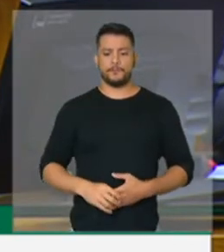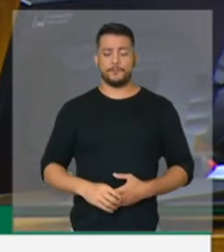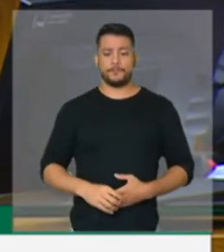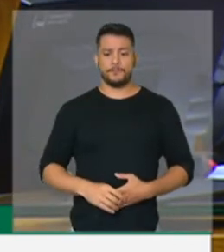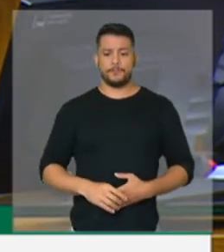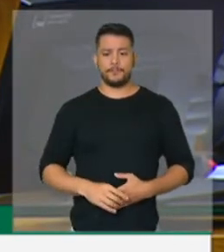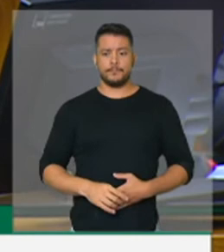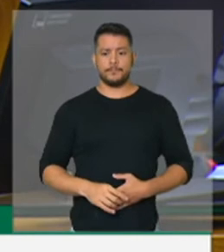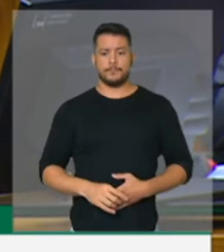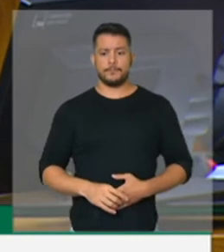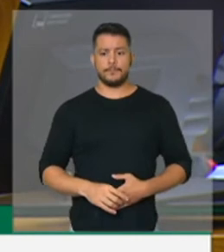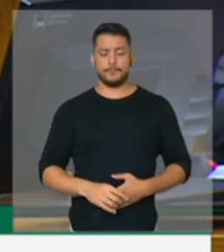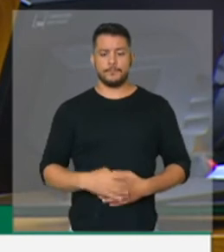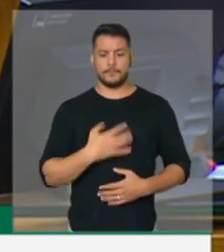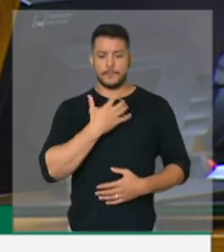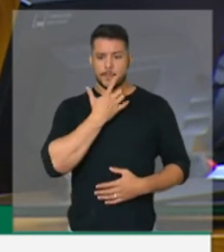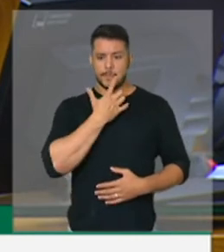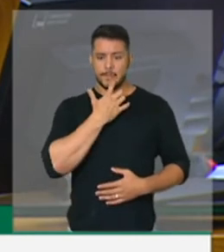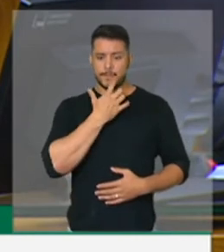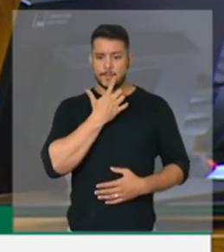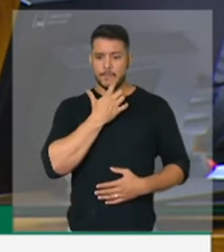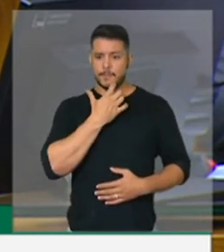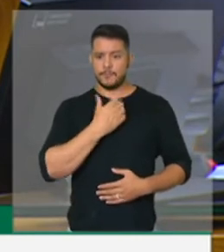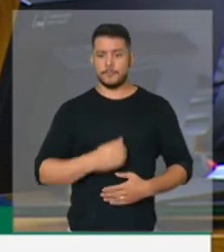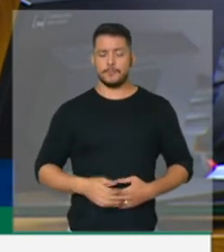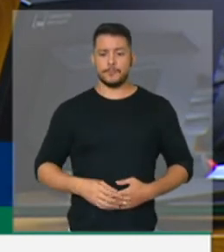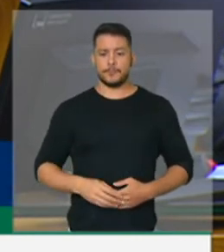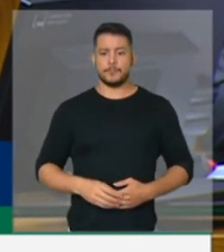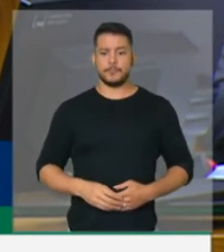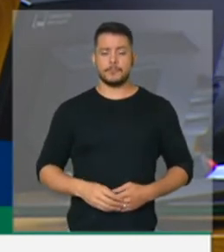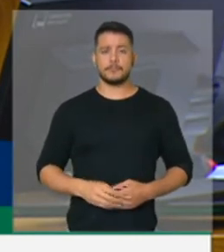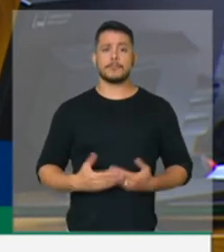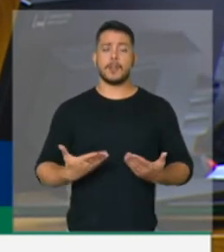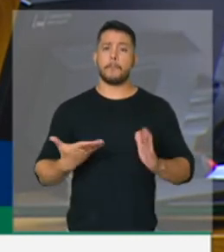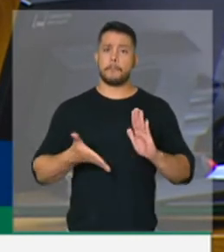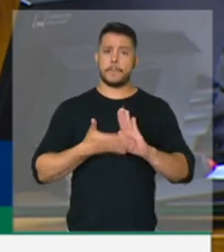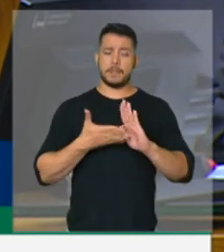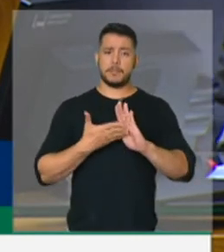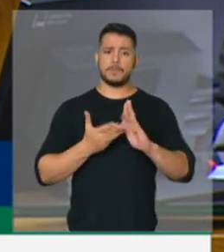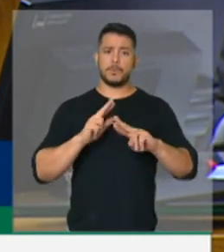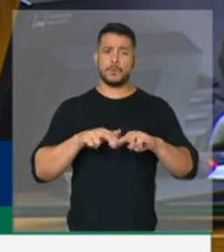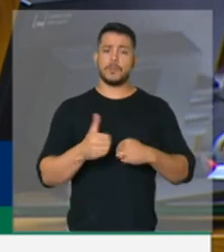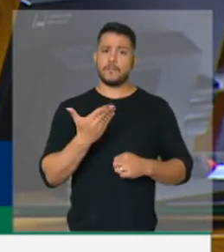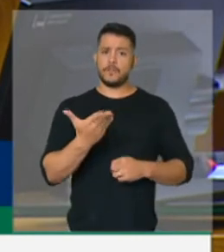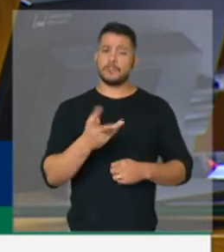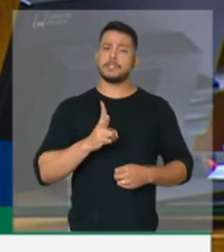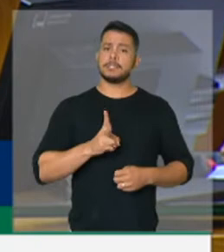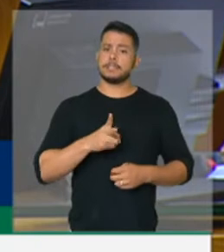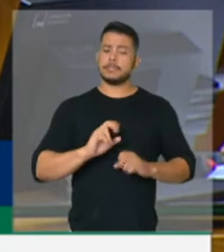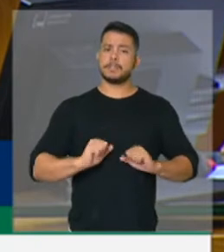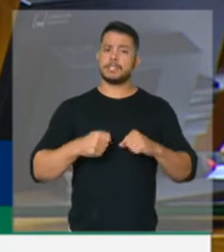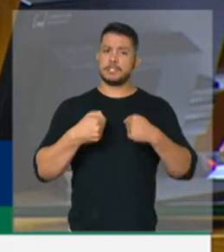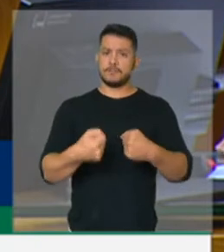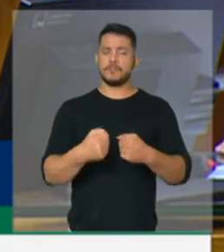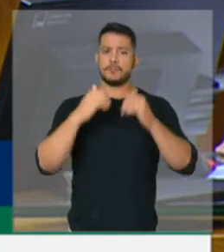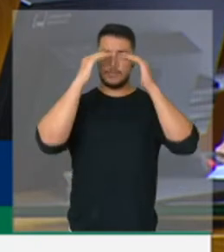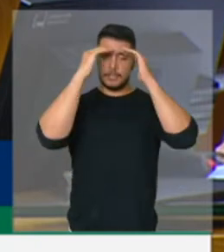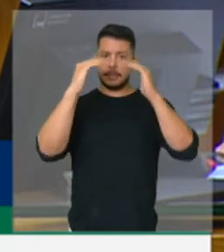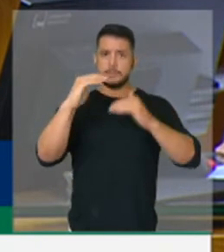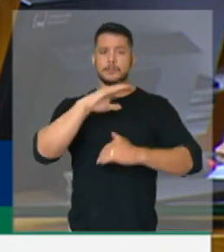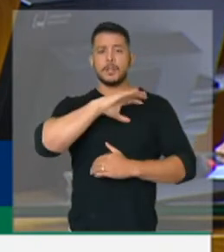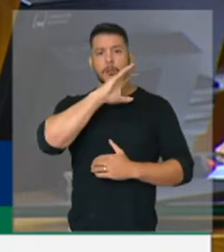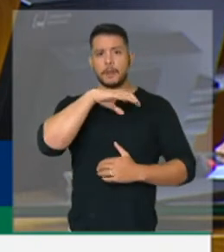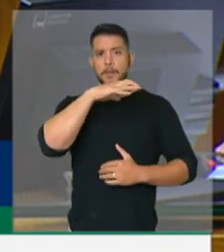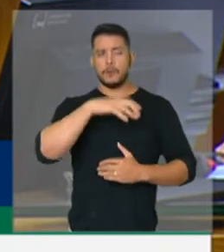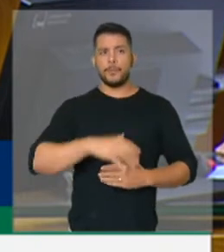Margot. Parabéns, deputado Ricardo Izar, por toda a luta que sempre demonstrou e, em relação ao avanço e o respeito à causa animal.